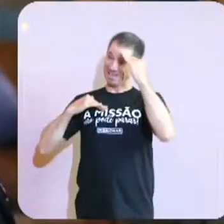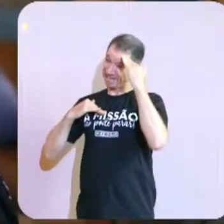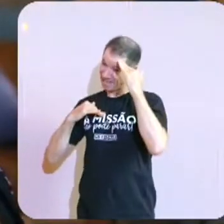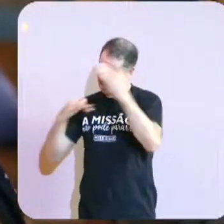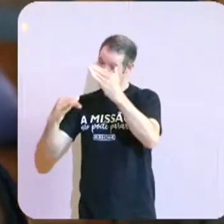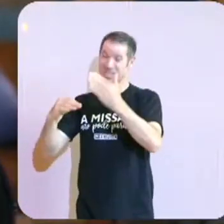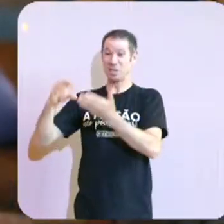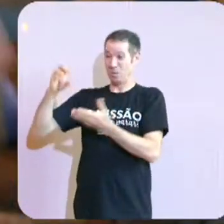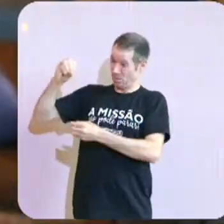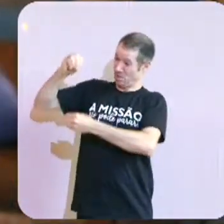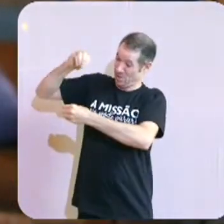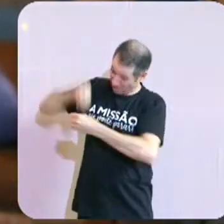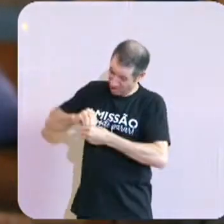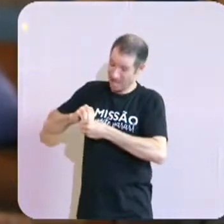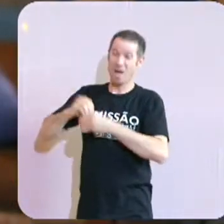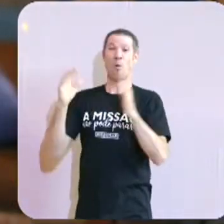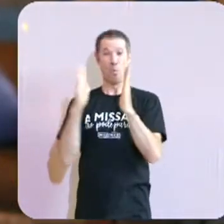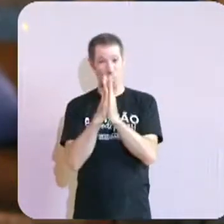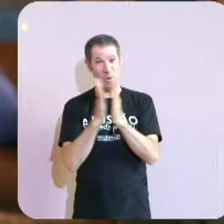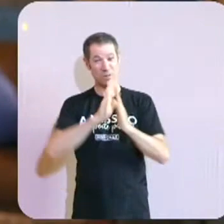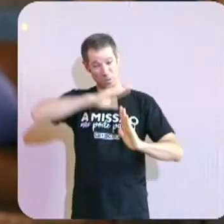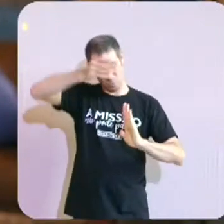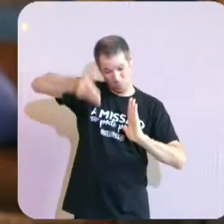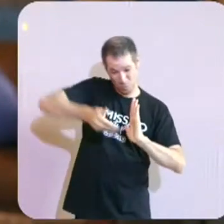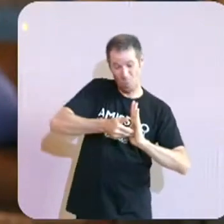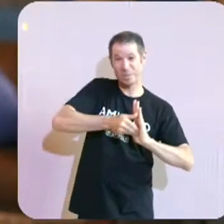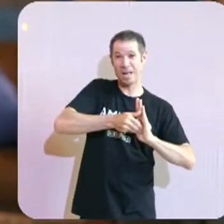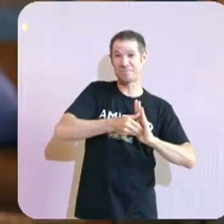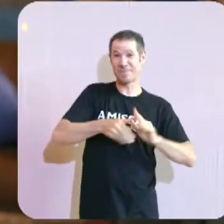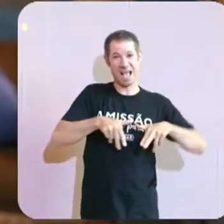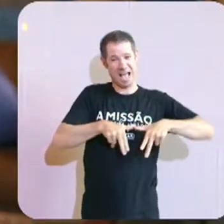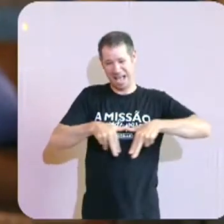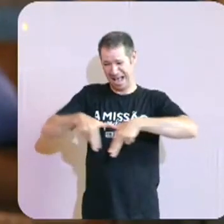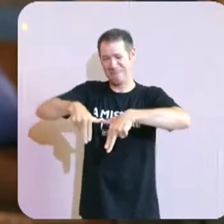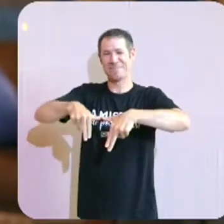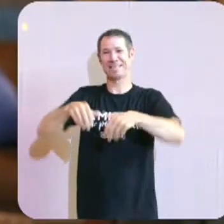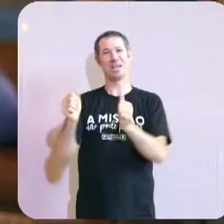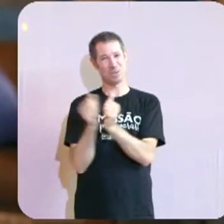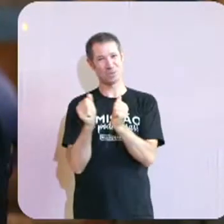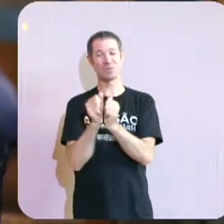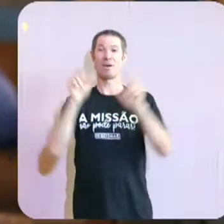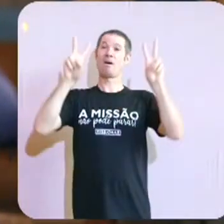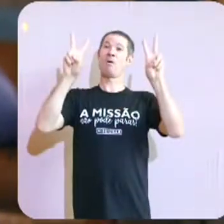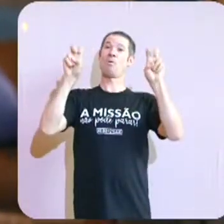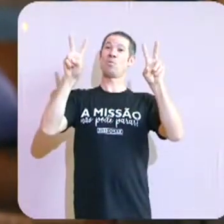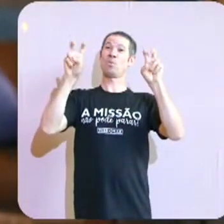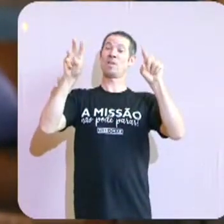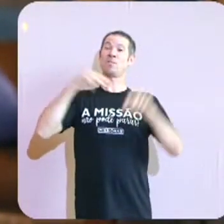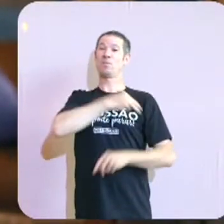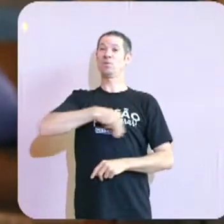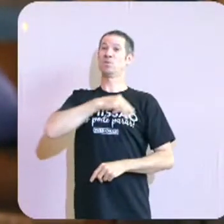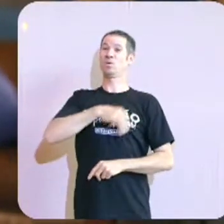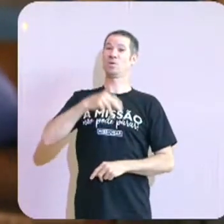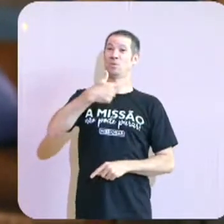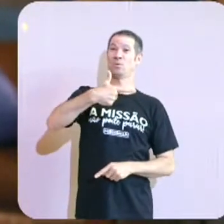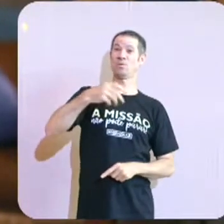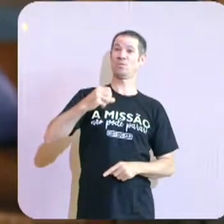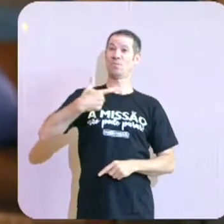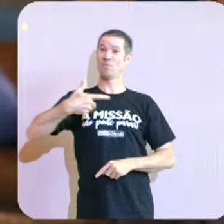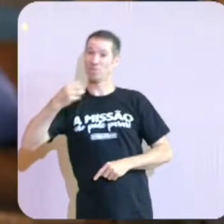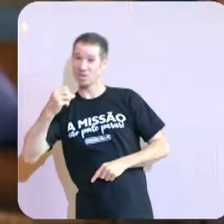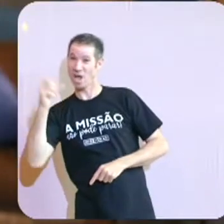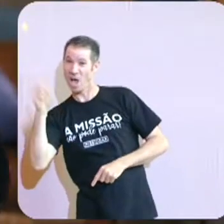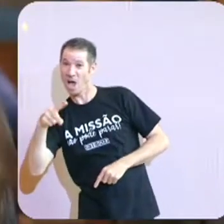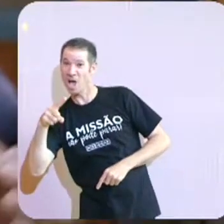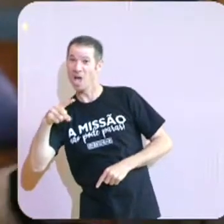as contribuições, as orações e toda a caminhada que vocês têm feito conosco. E o tema do missionário agora em 2020